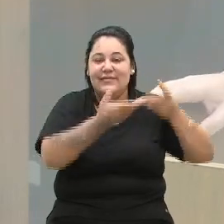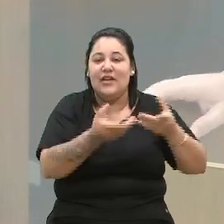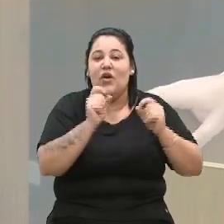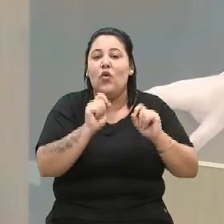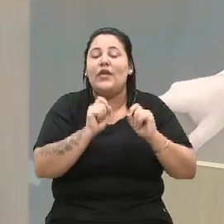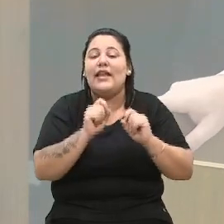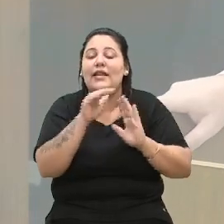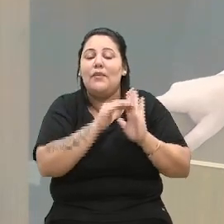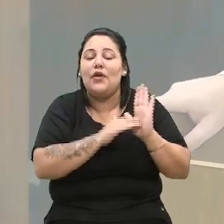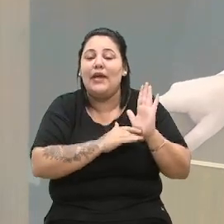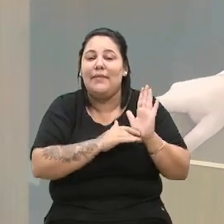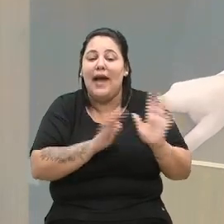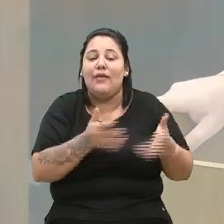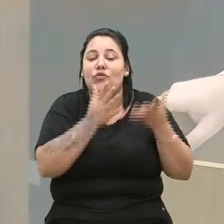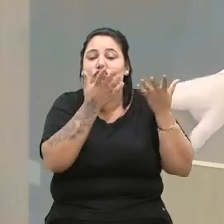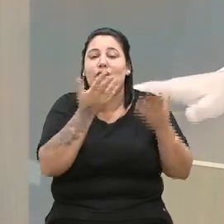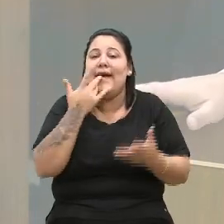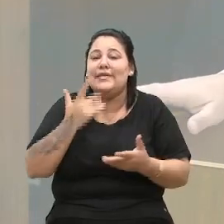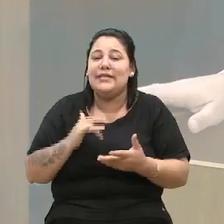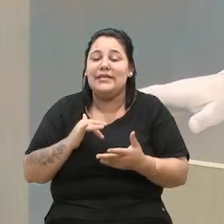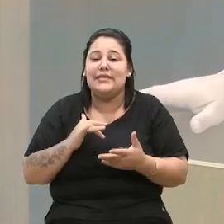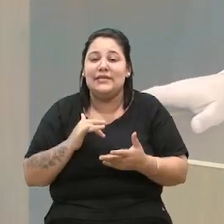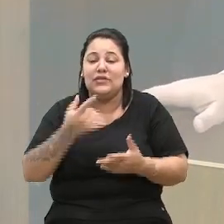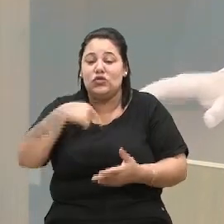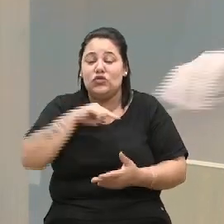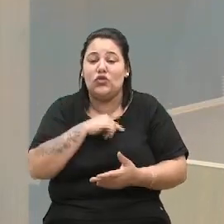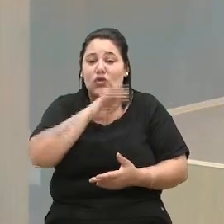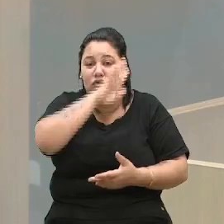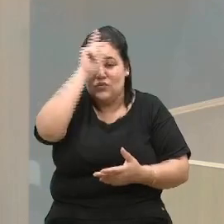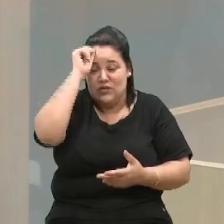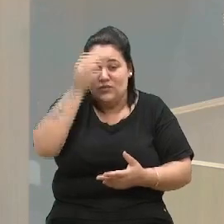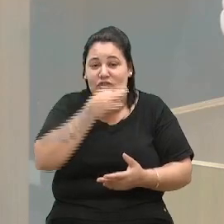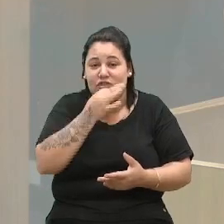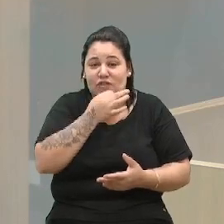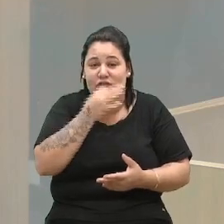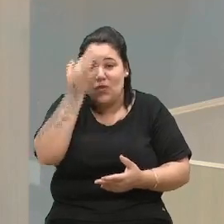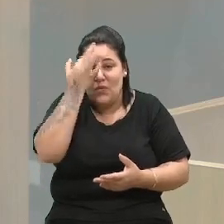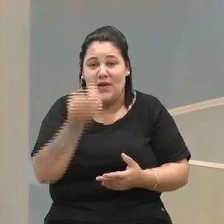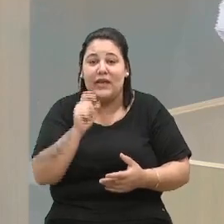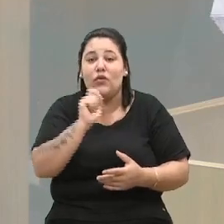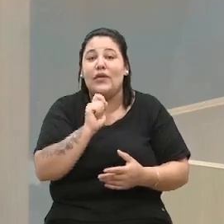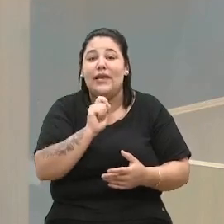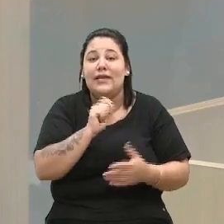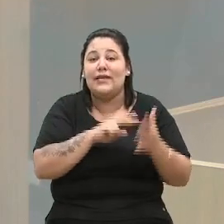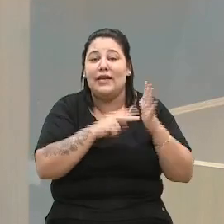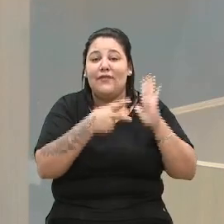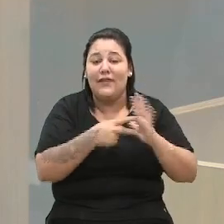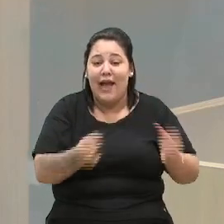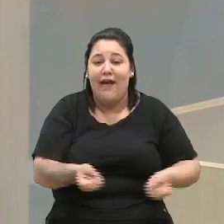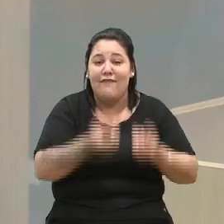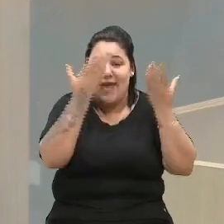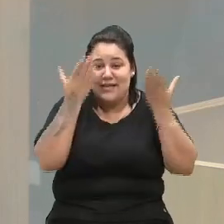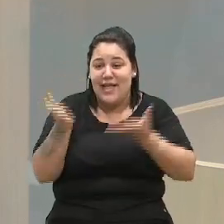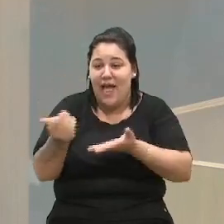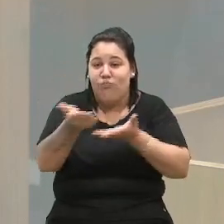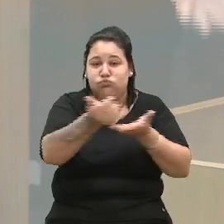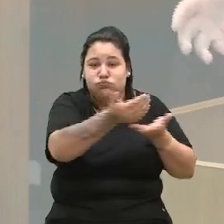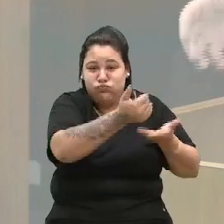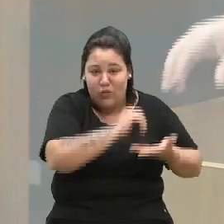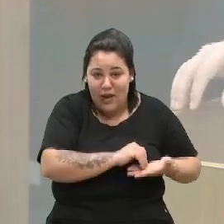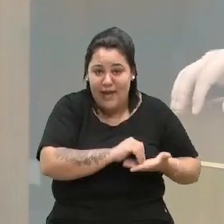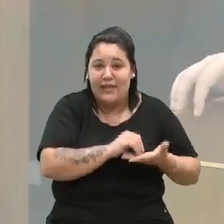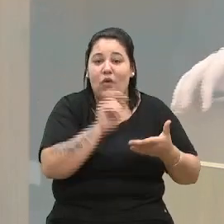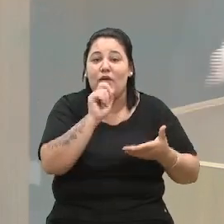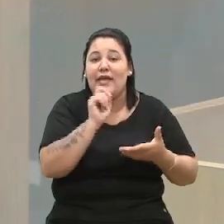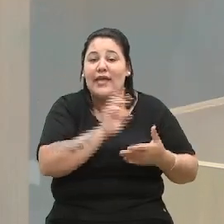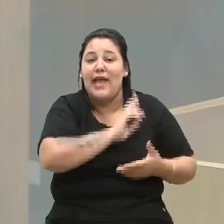incentivar com que as crianças do nosso município entendam o que é a Festa das Colheitas, o que ela representa para o nosso interior, para o nosso